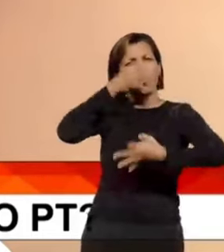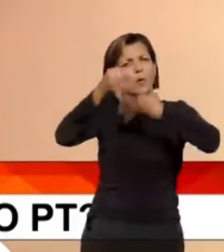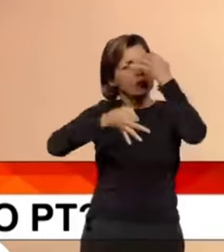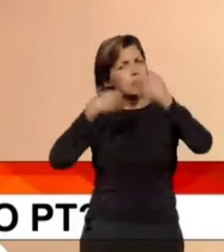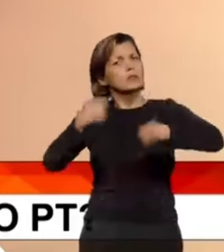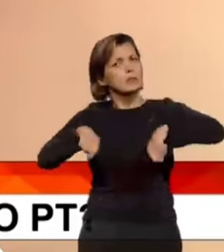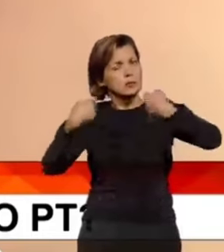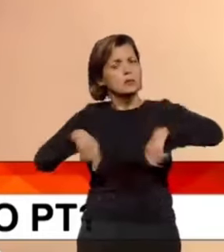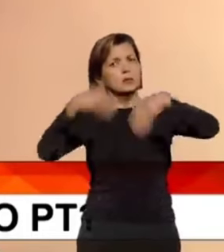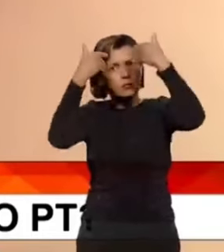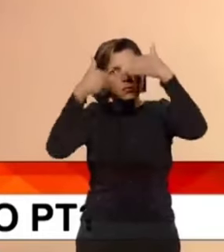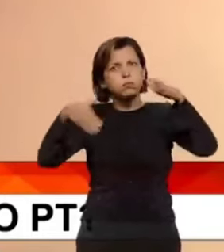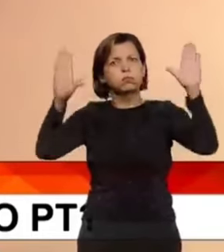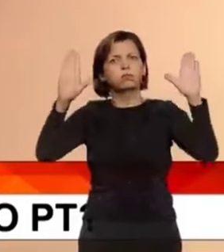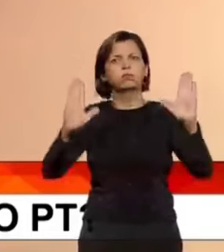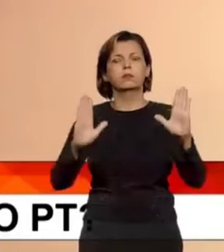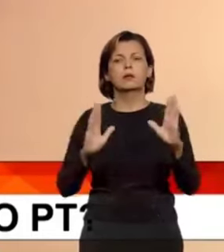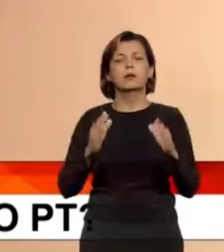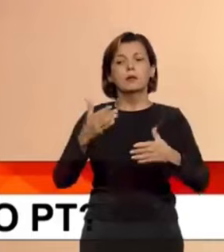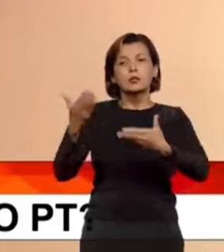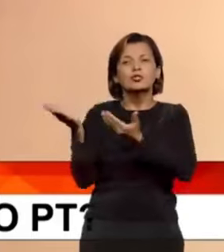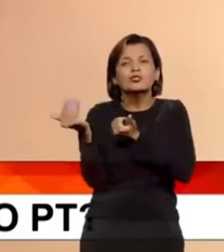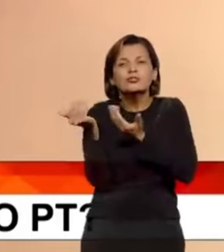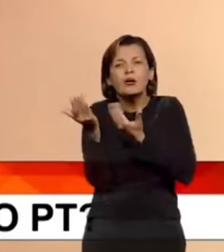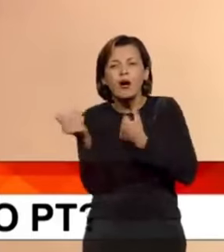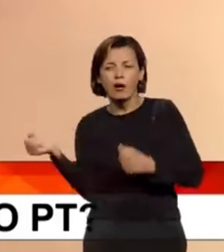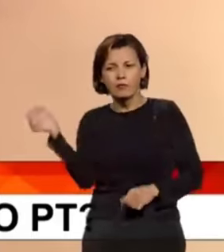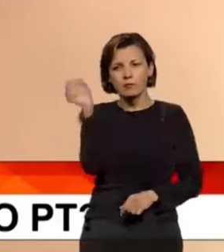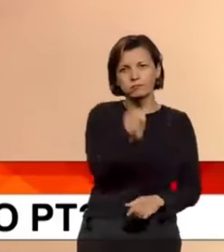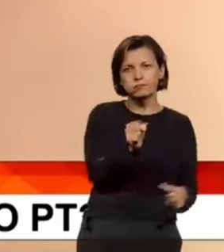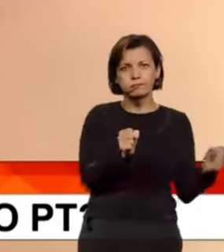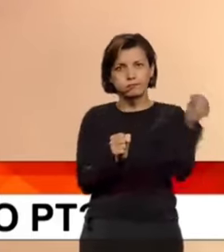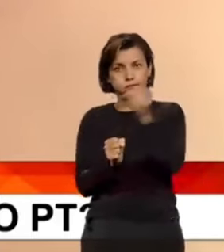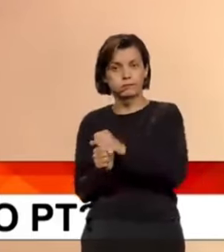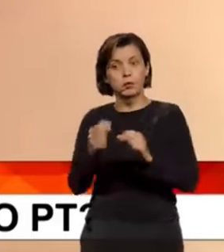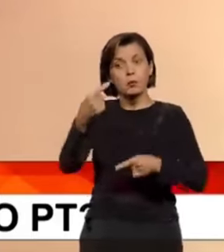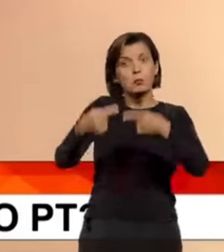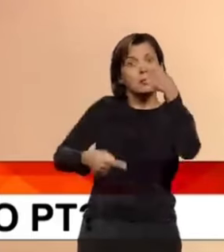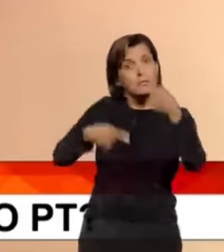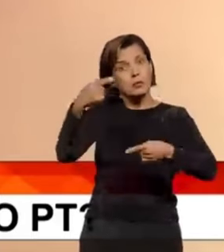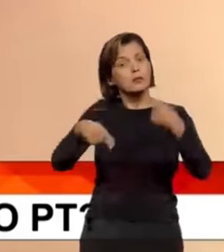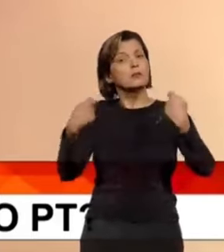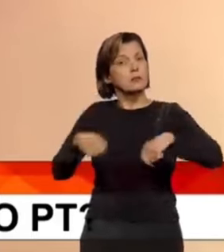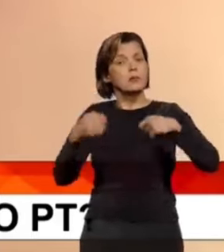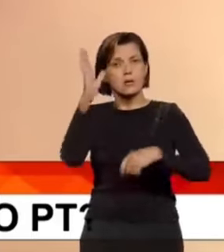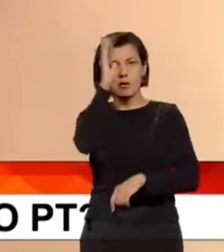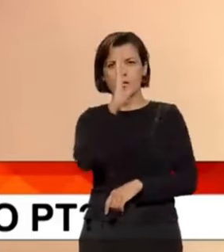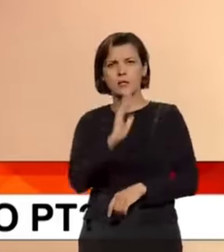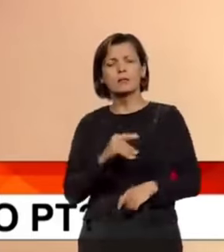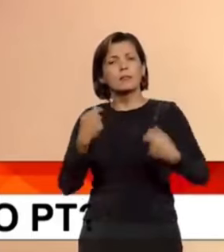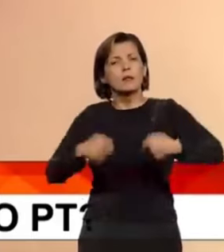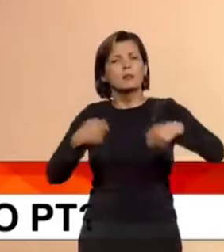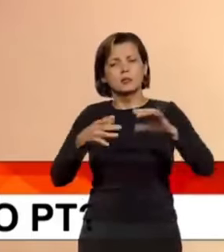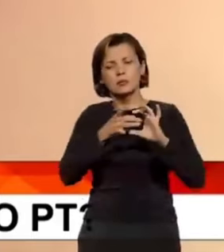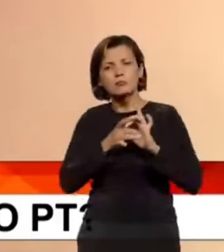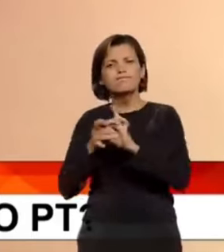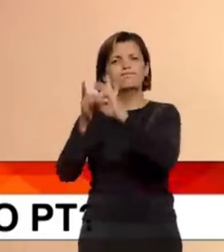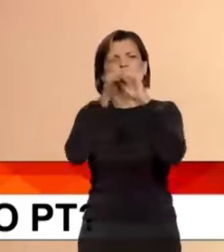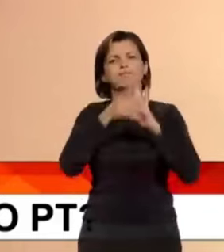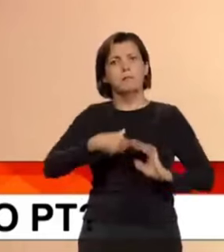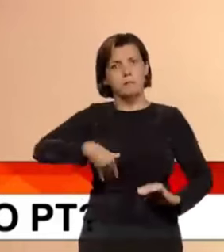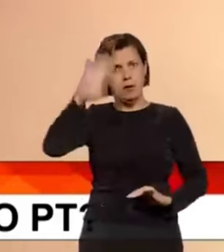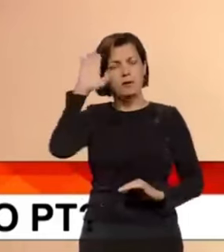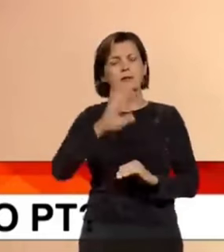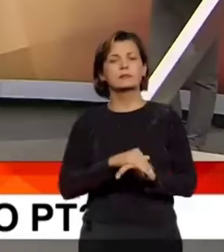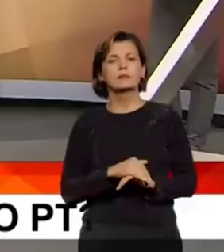opiniões O Brasil precisa de mais juventude na política O Brasil precisa consolidar cada vez mais a